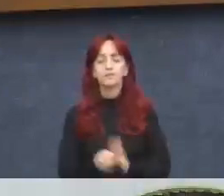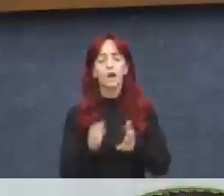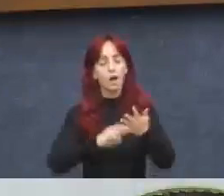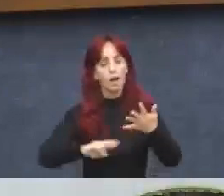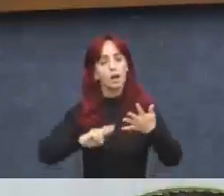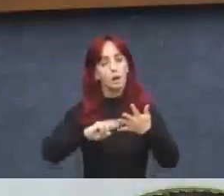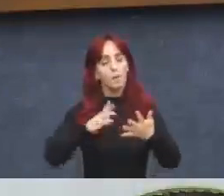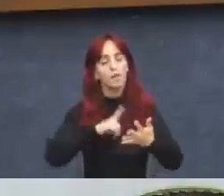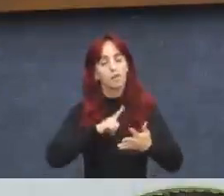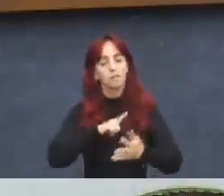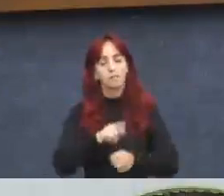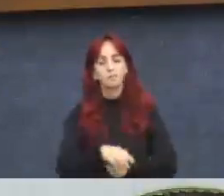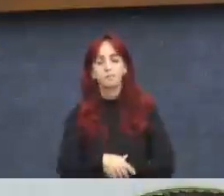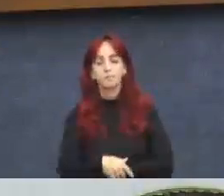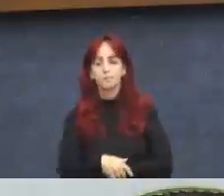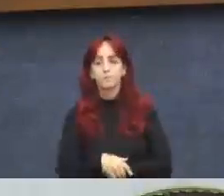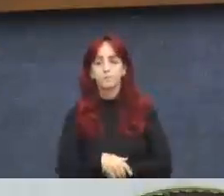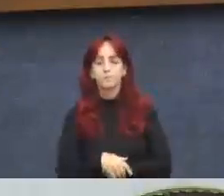requerimentos.